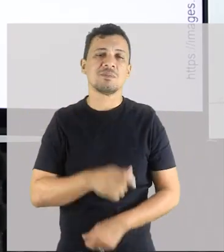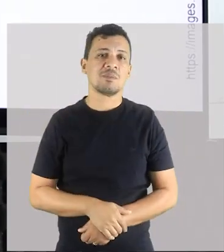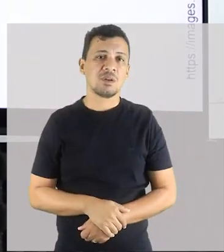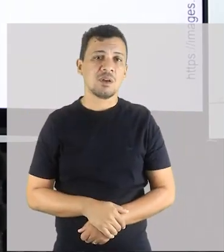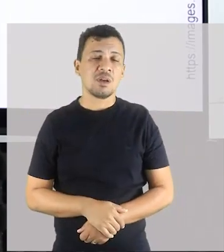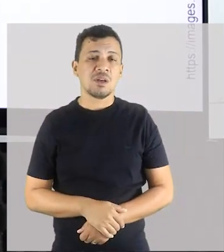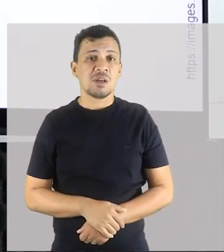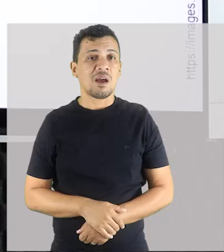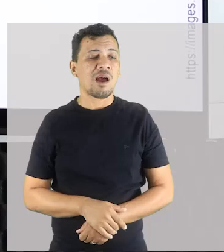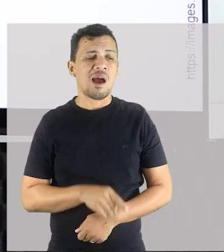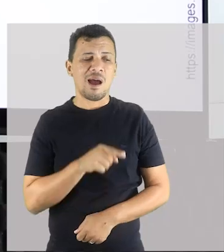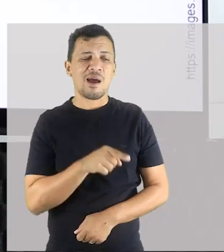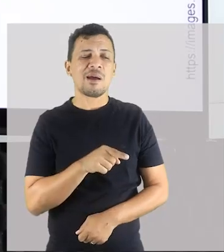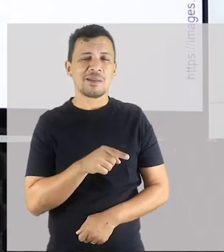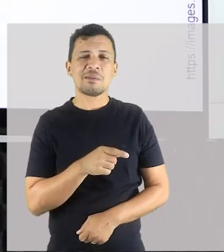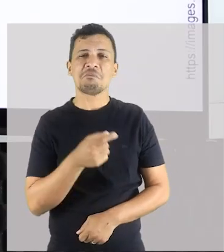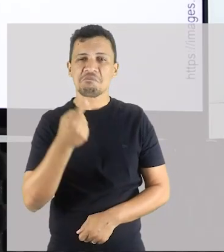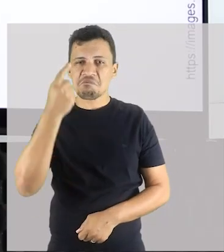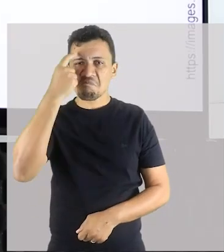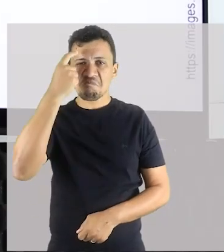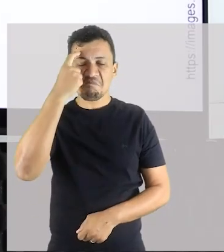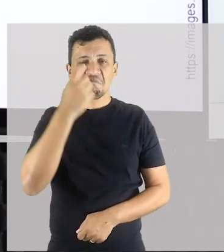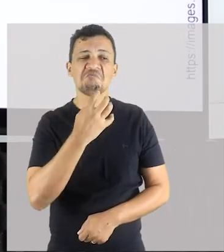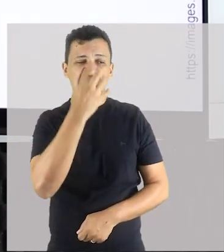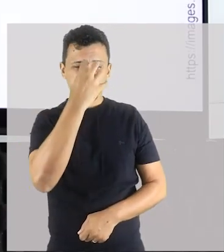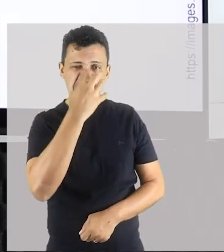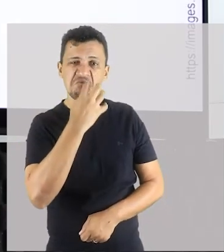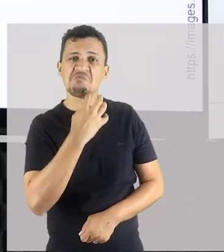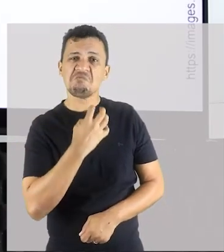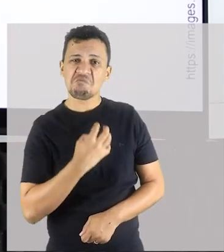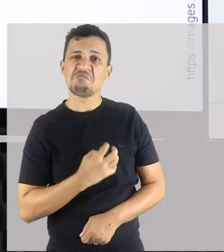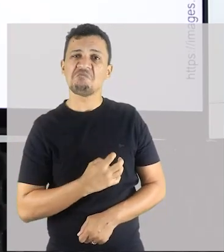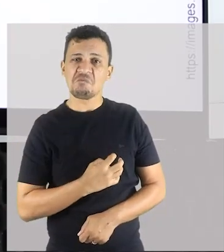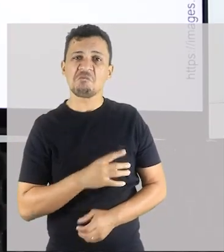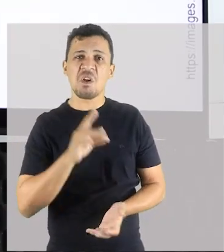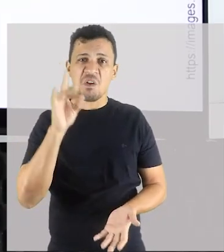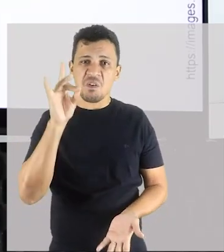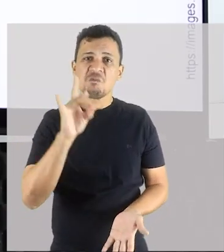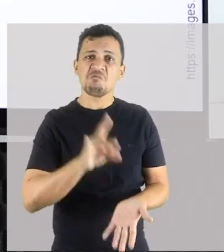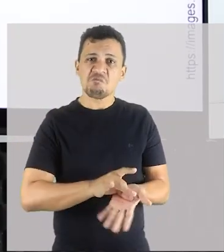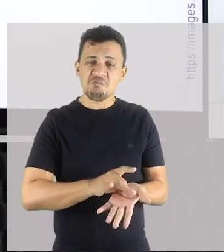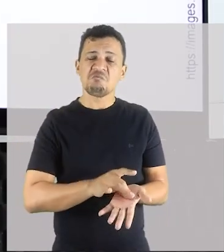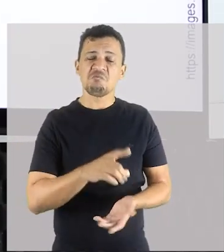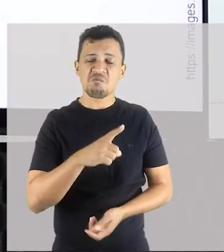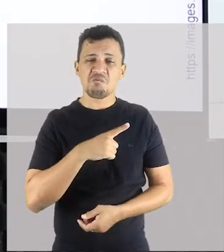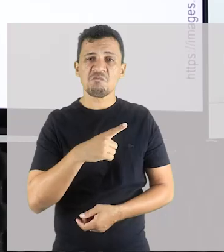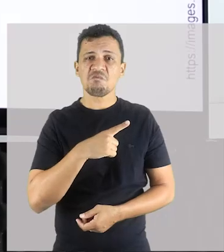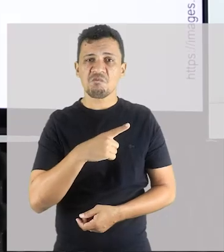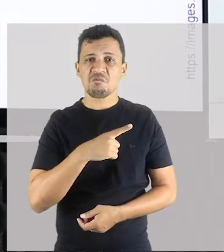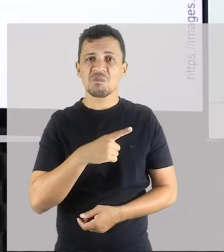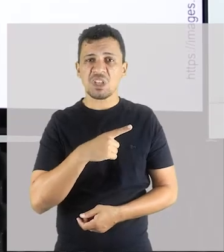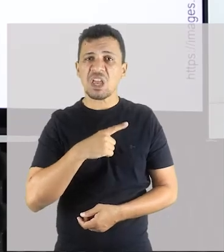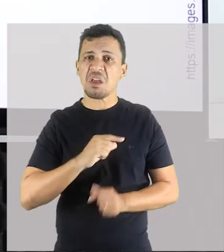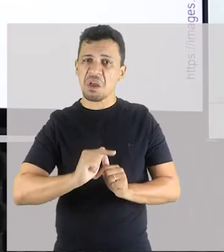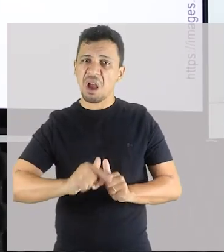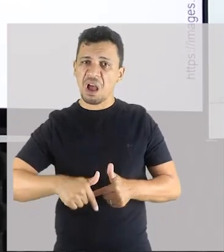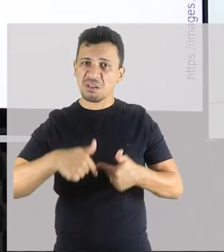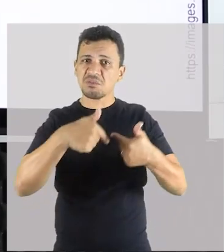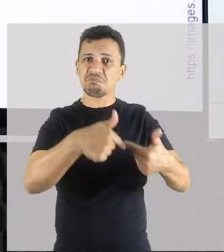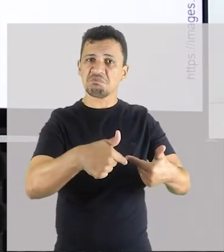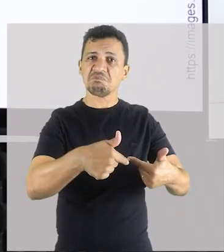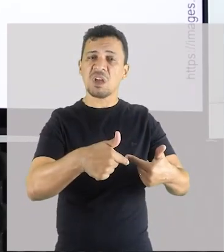esses colonos não estavam para brincadeira, que eles, de fato, né, iriam fazer mais ações para